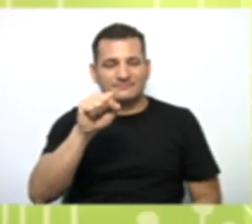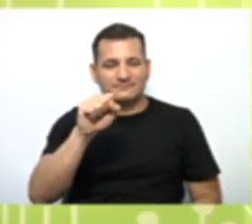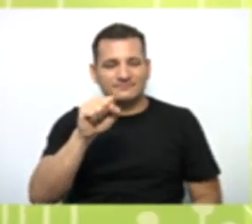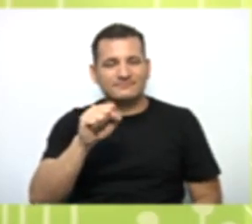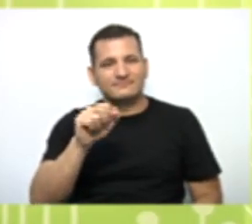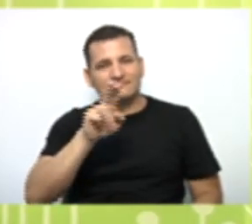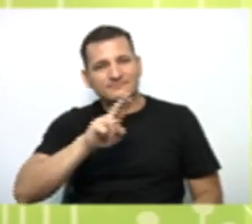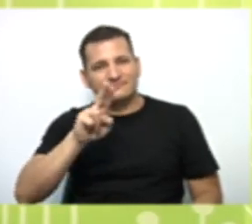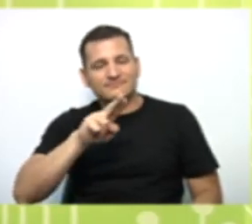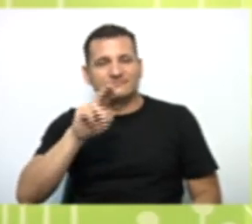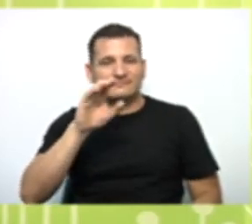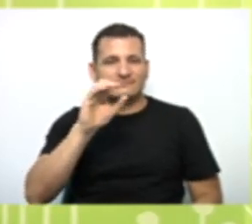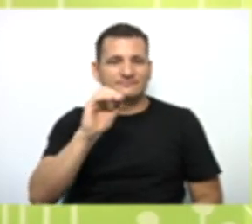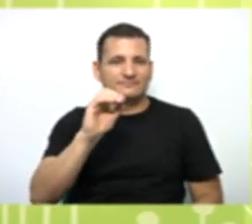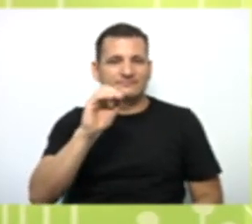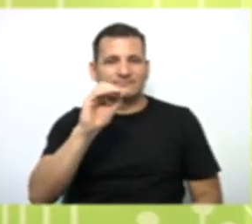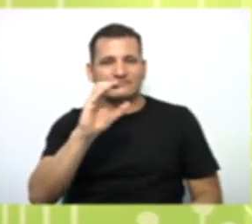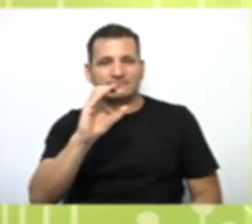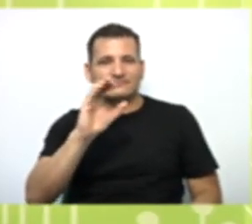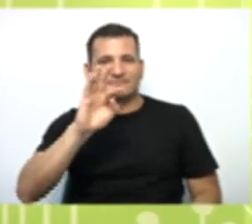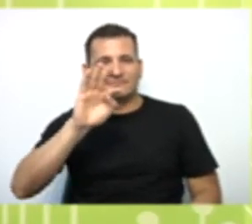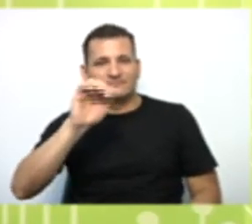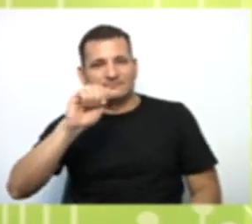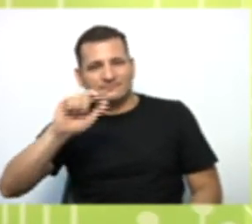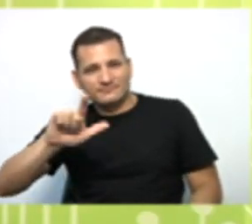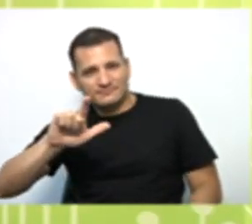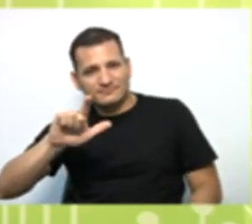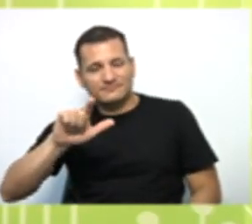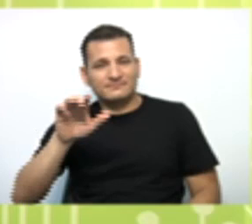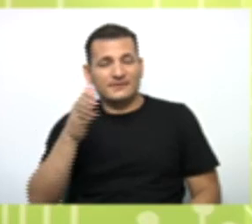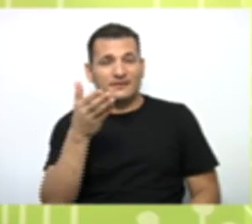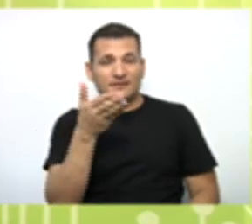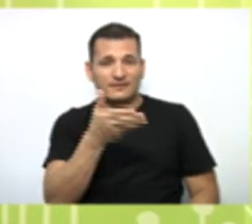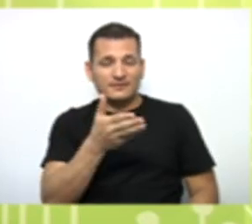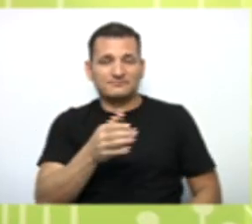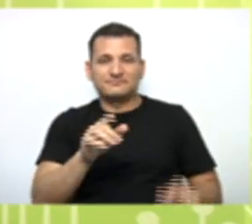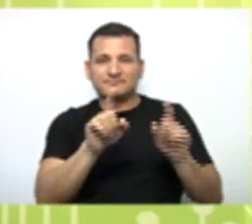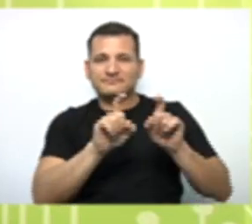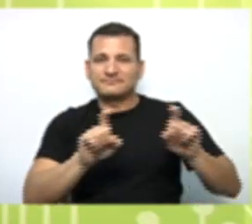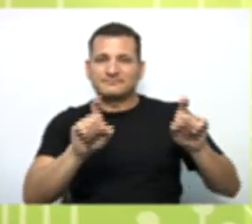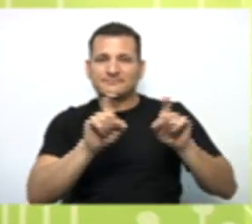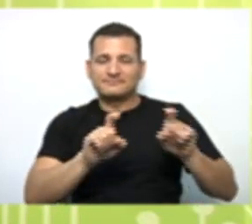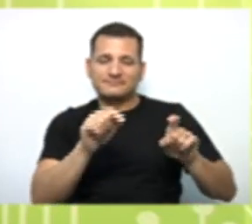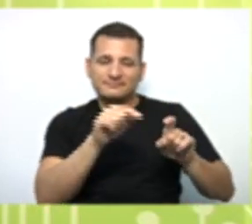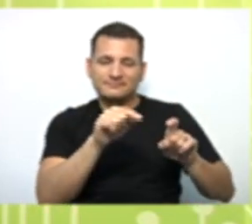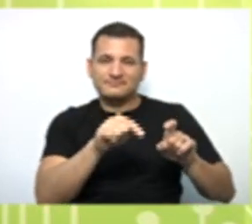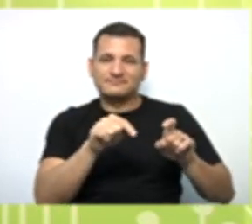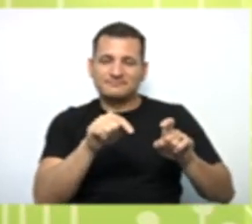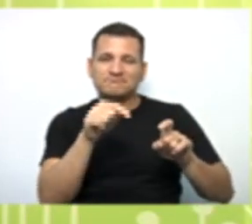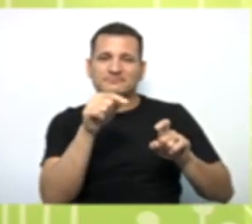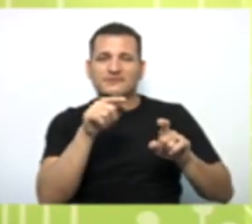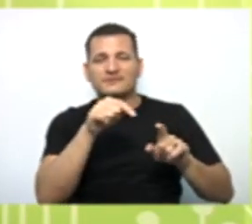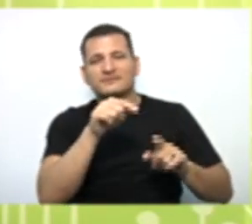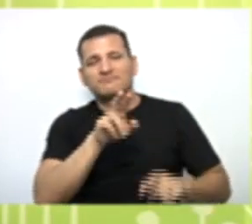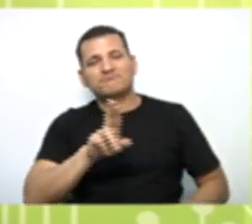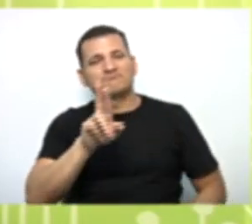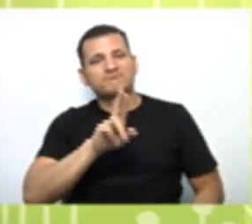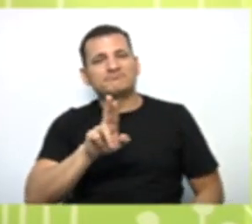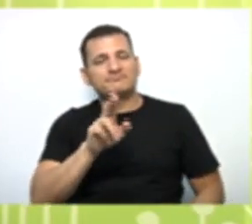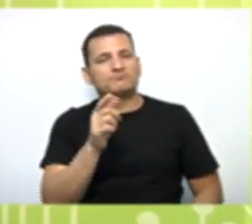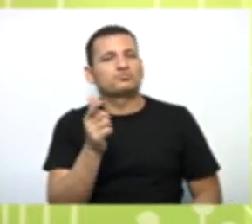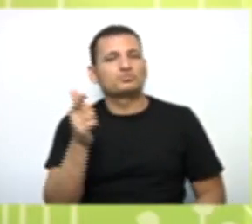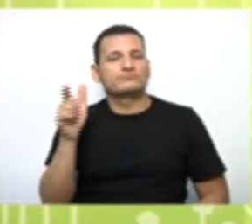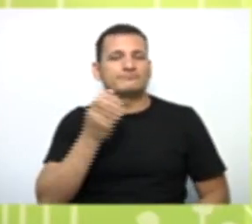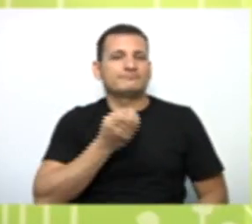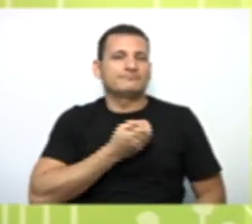a base octal. E no caso dos computadores é um caso bem à parte. O computador utiliza outra